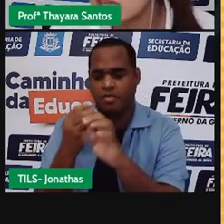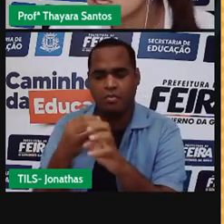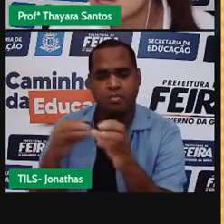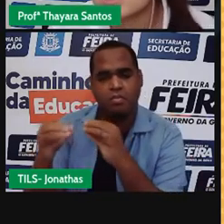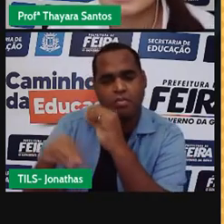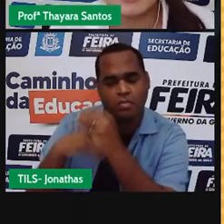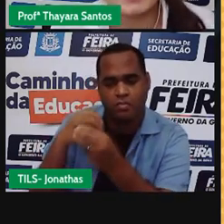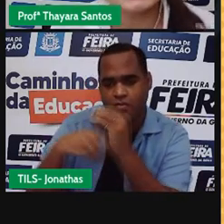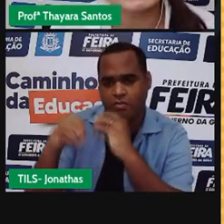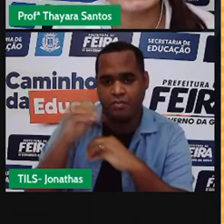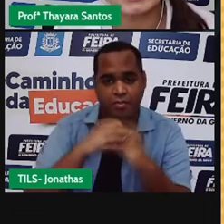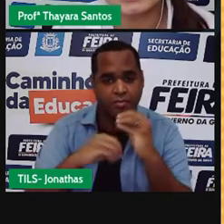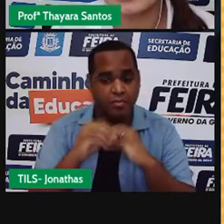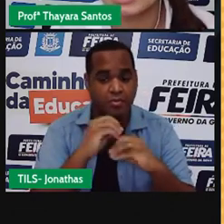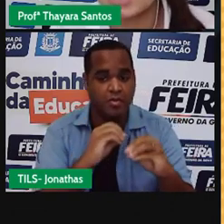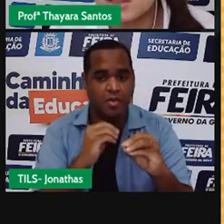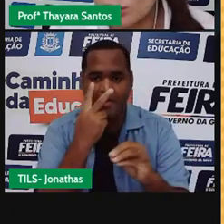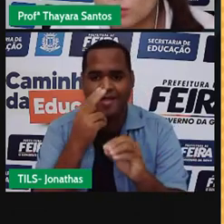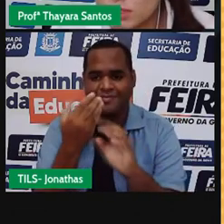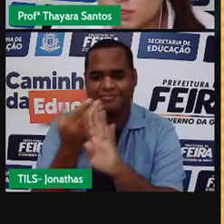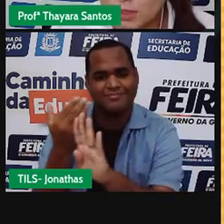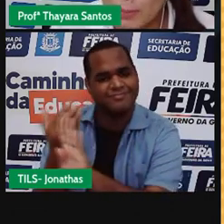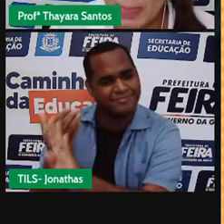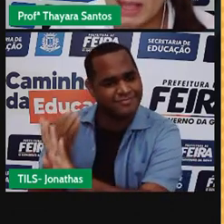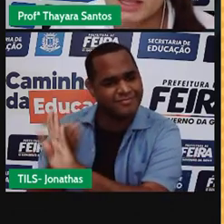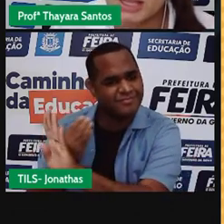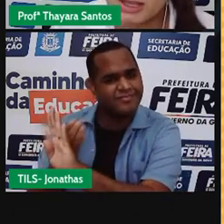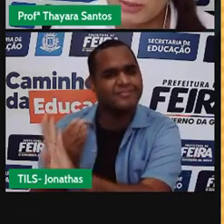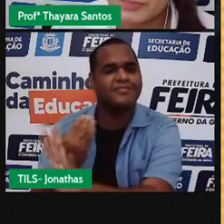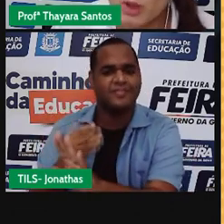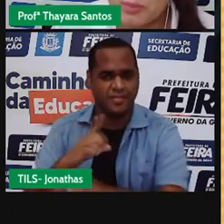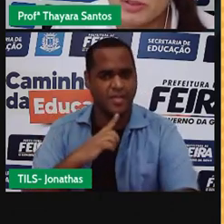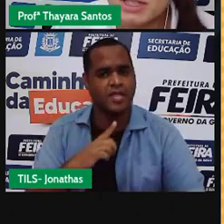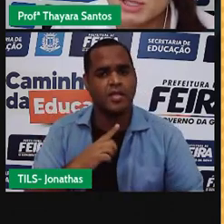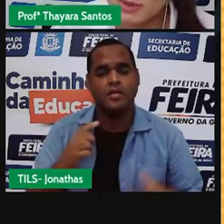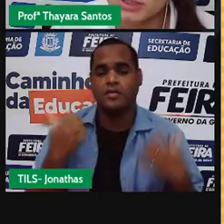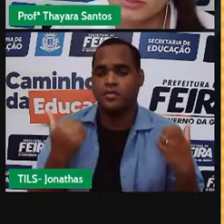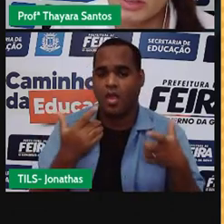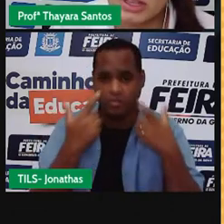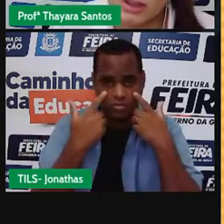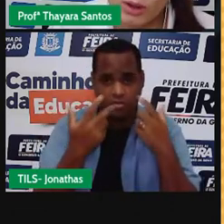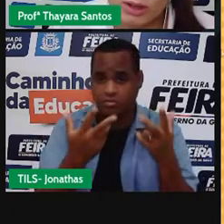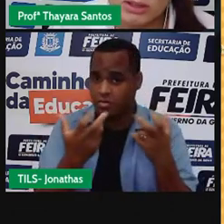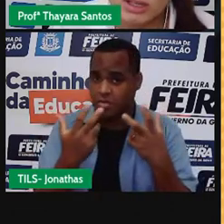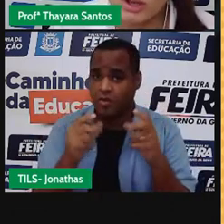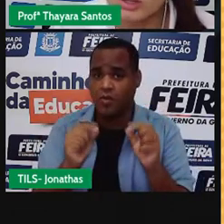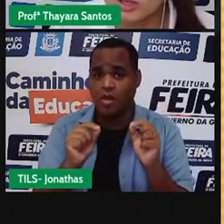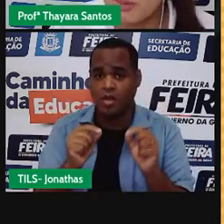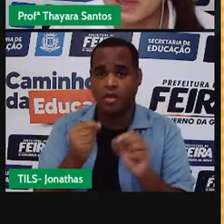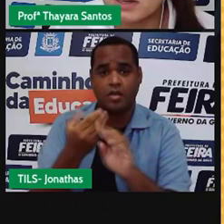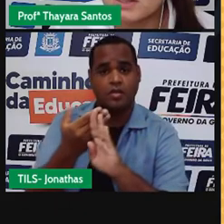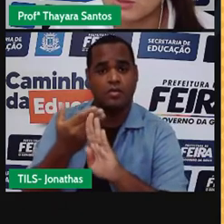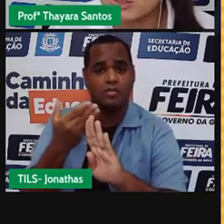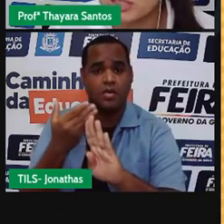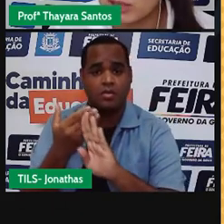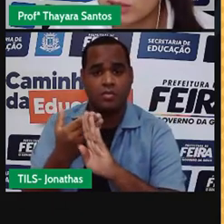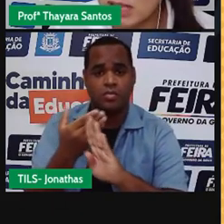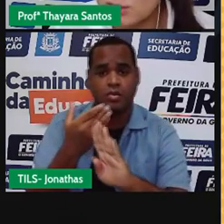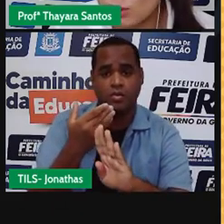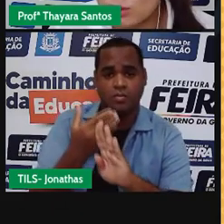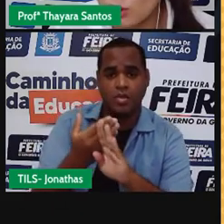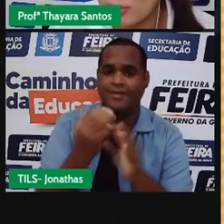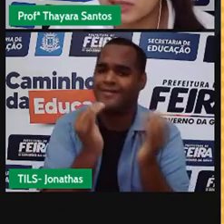gasoso e elas estão bem distantes umas das outras. Aqui, como vocês podem ver, ó, olha a comparação do